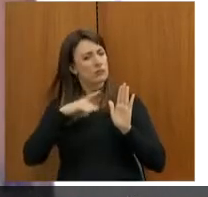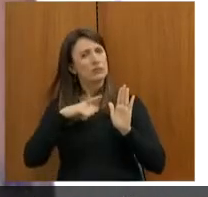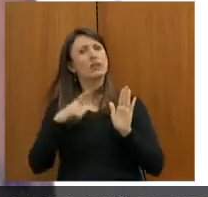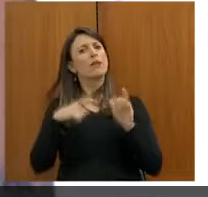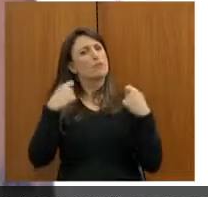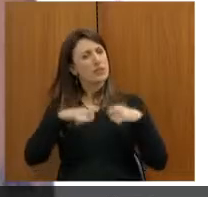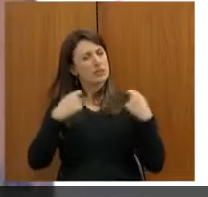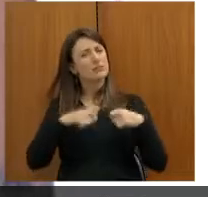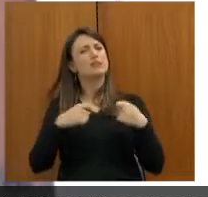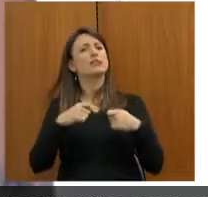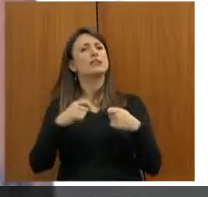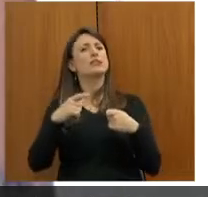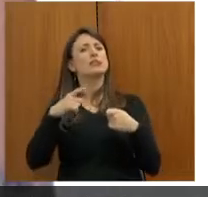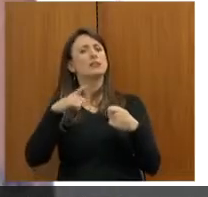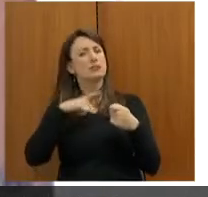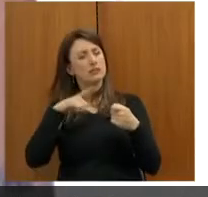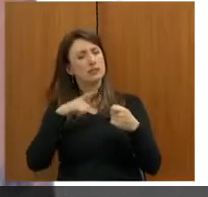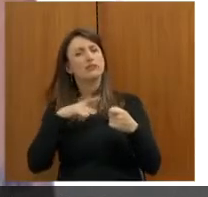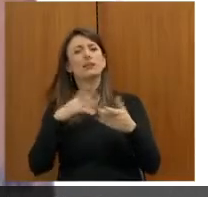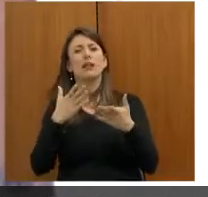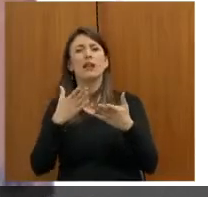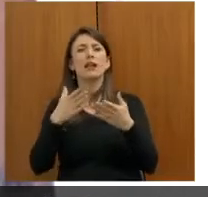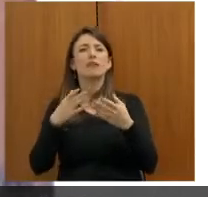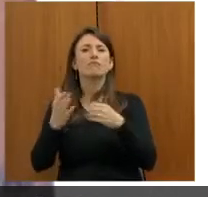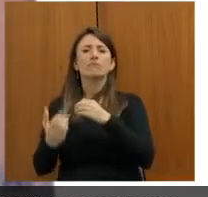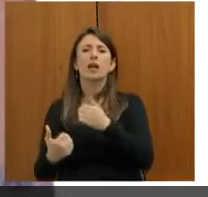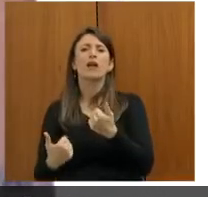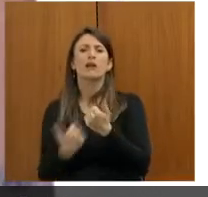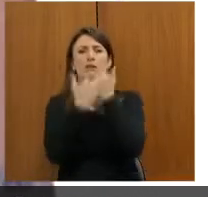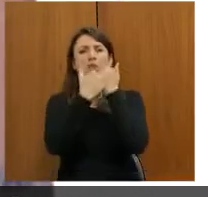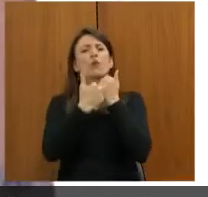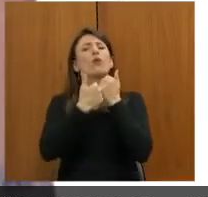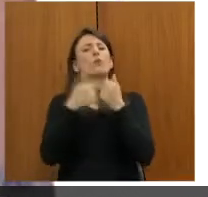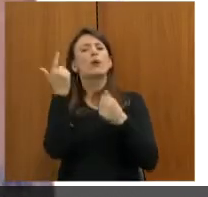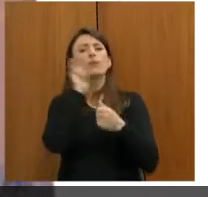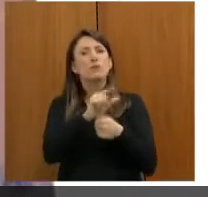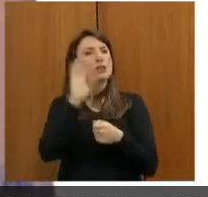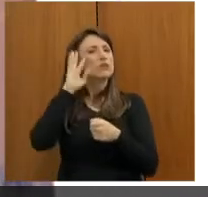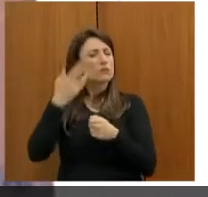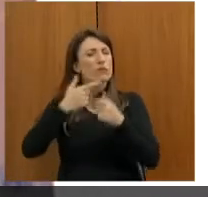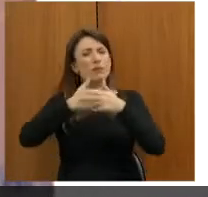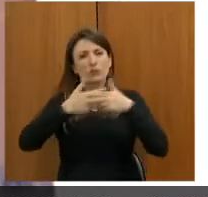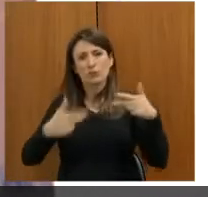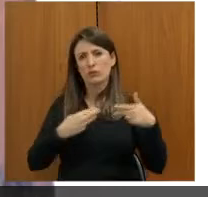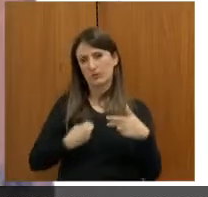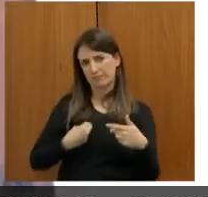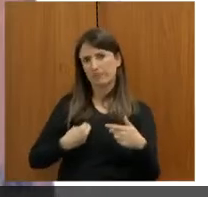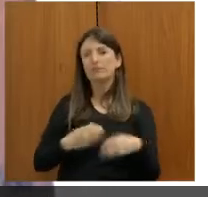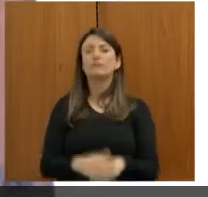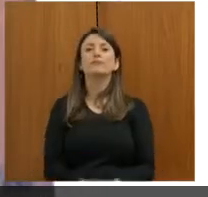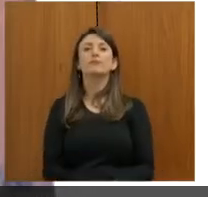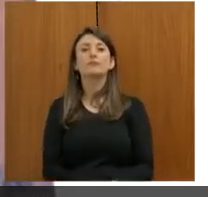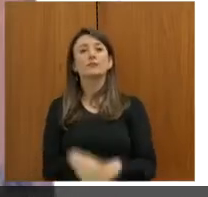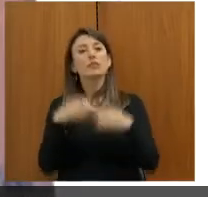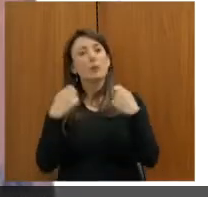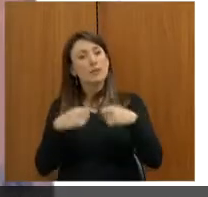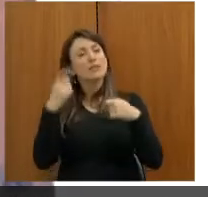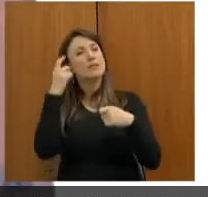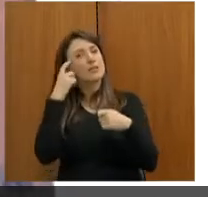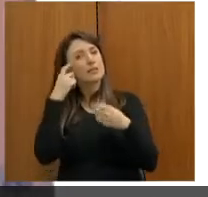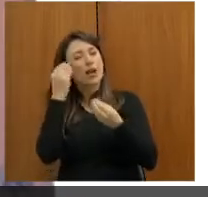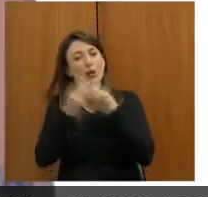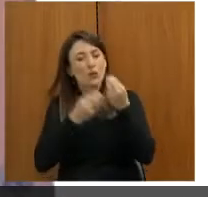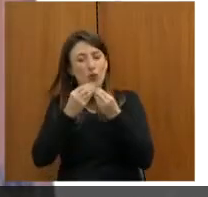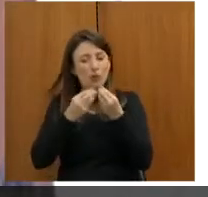específicos para lidar com suas questões então é preciso que a gente pense e trazer esses equipamentos para os municípios